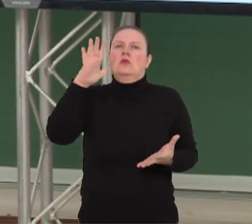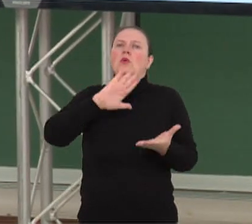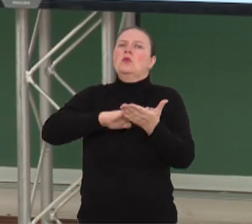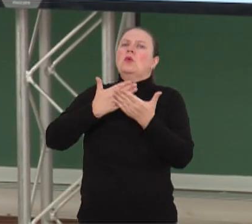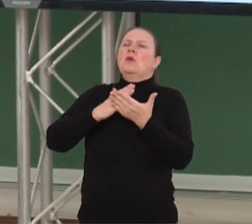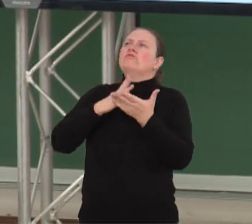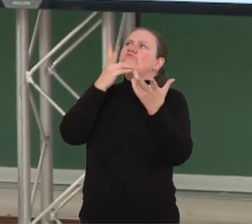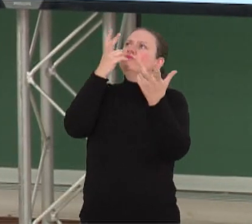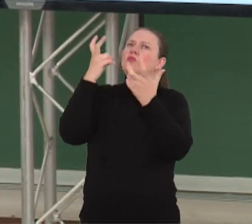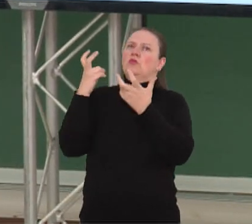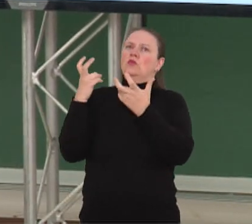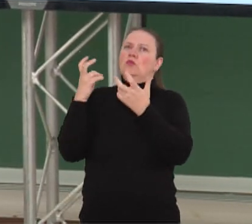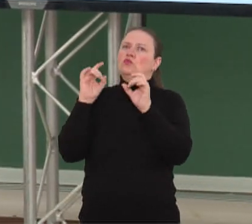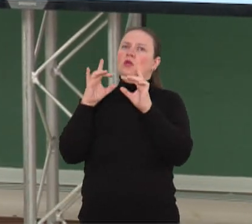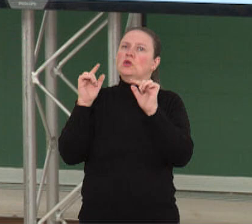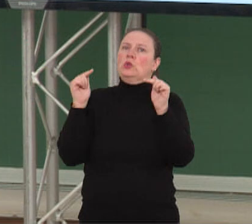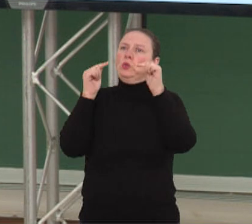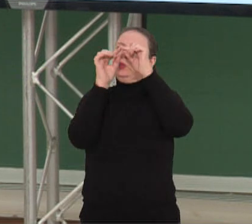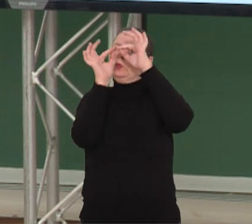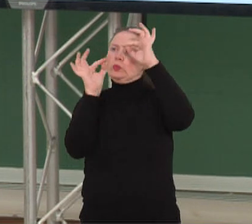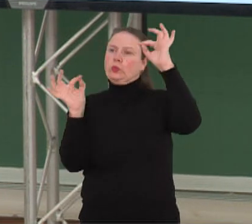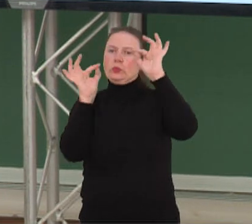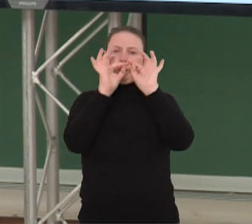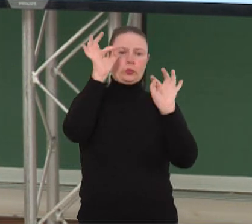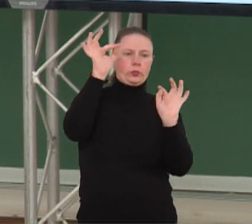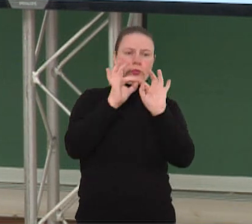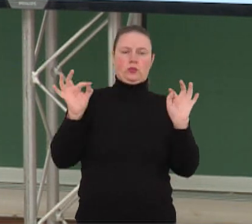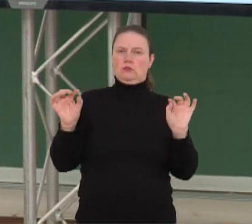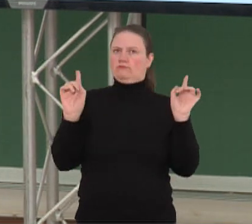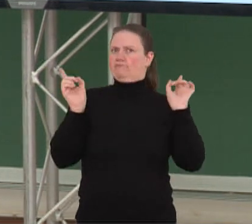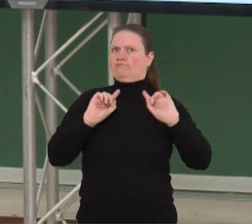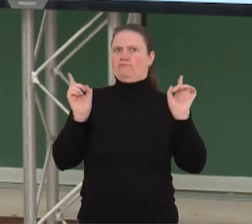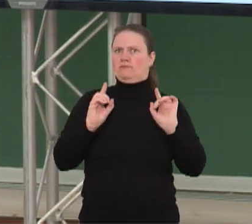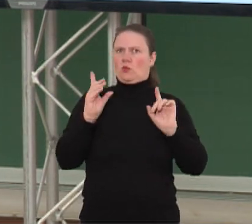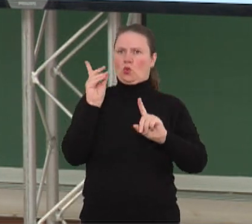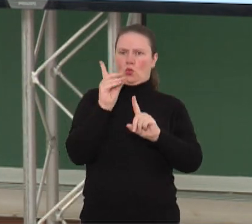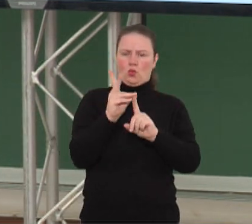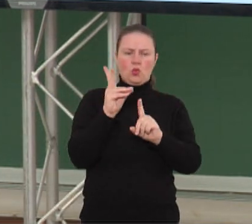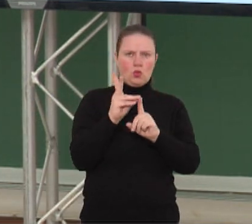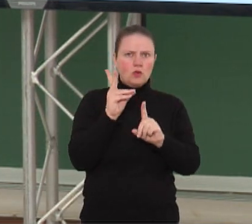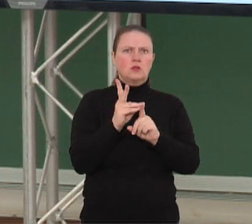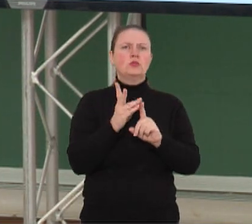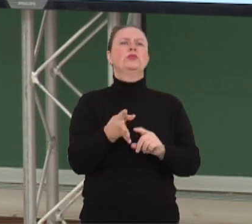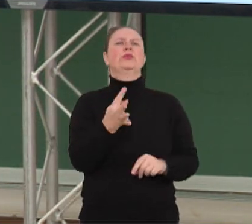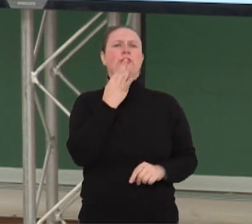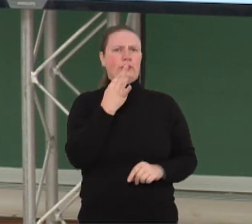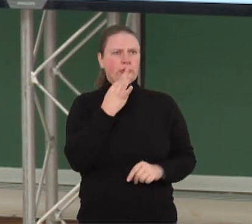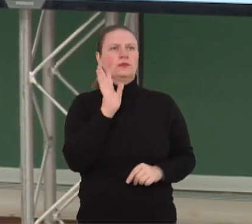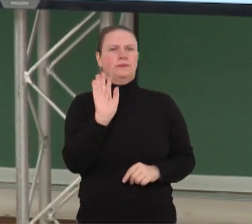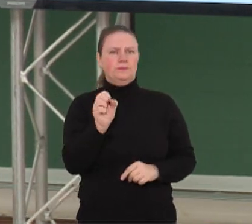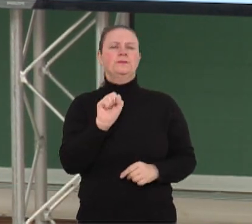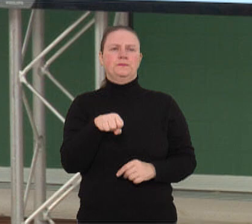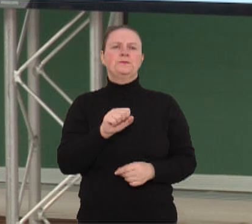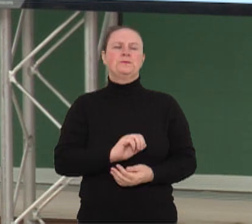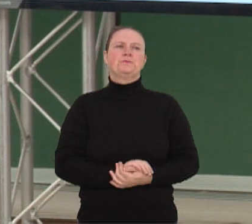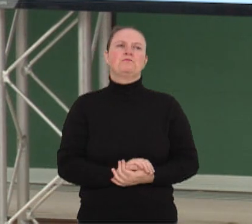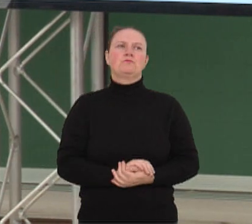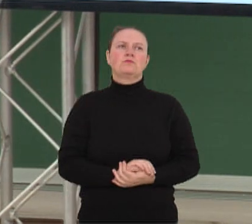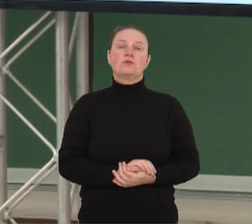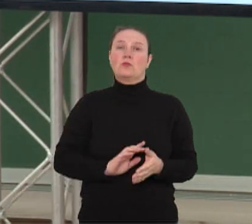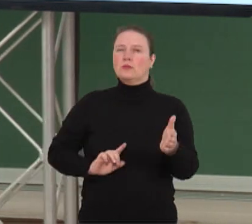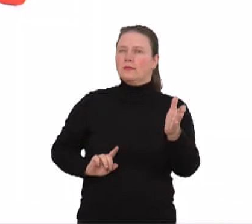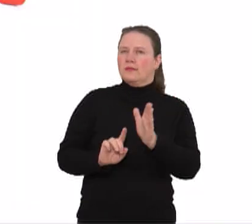era só ligar pontinho, não. O índio Guarani tinha uma astronomia muito evoluída, muito bem desenvolvida. Um quiz para